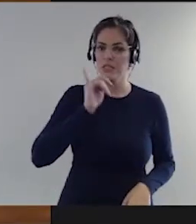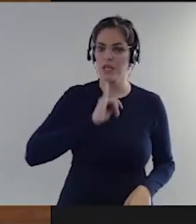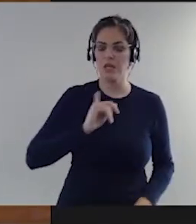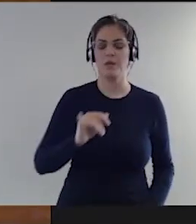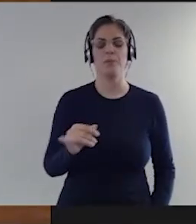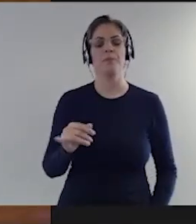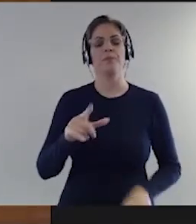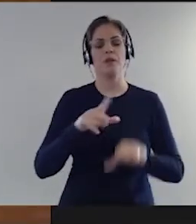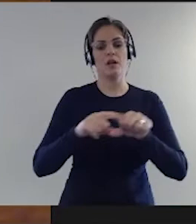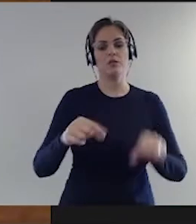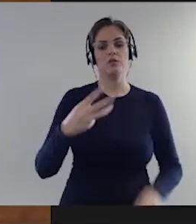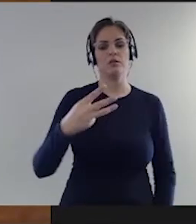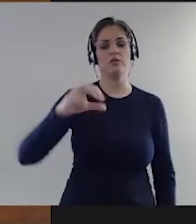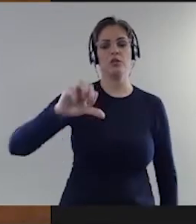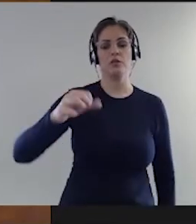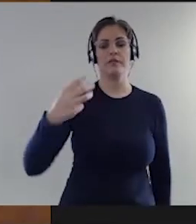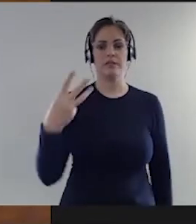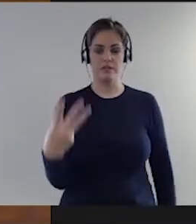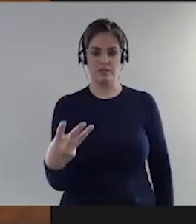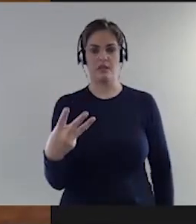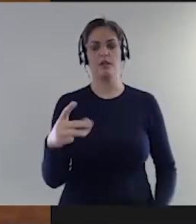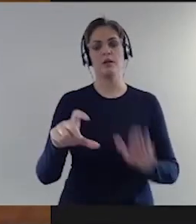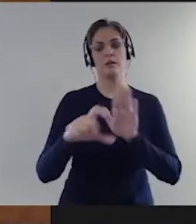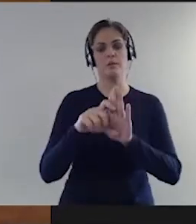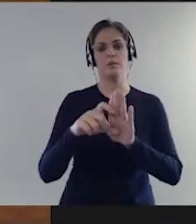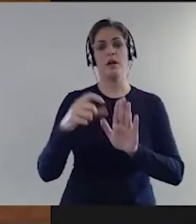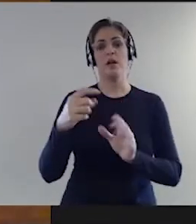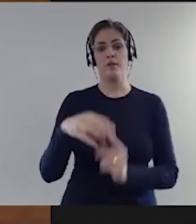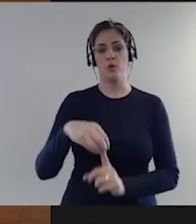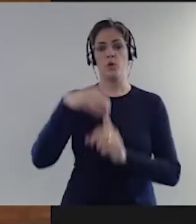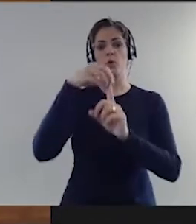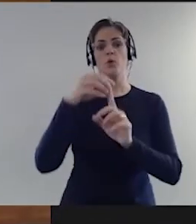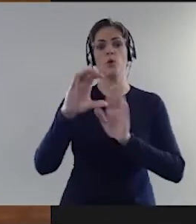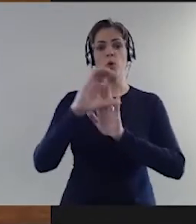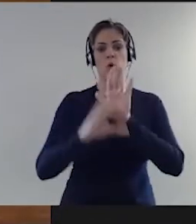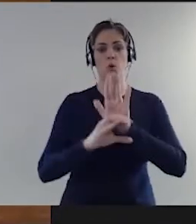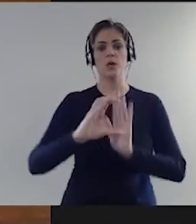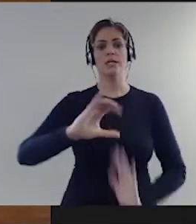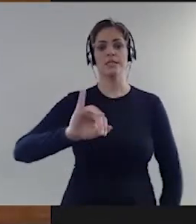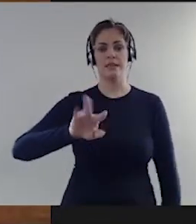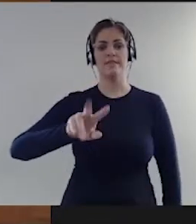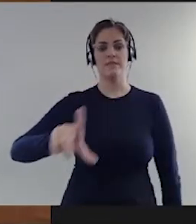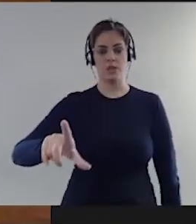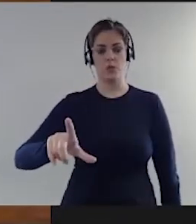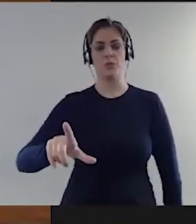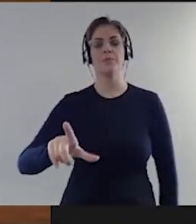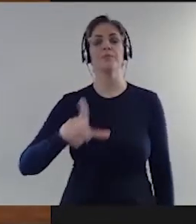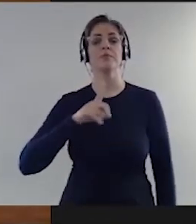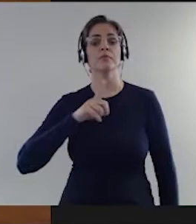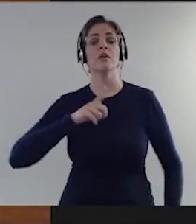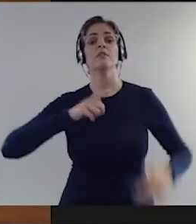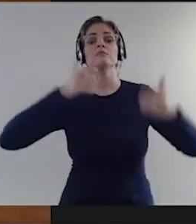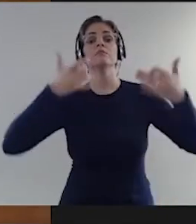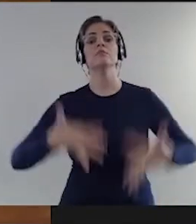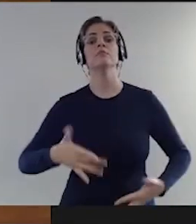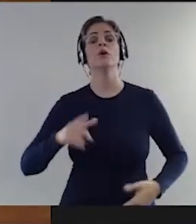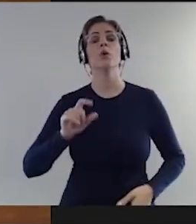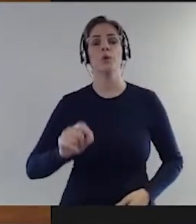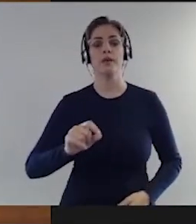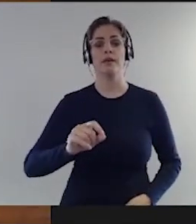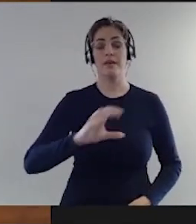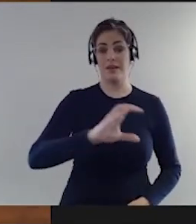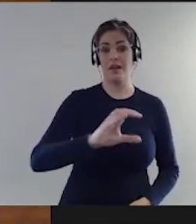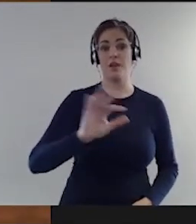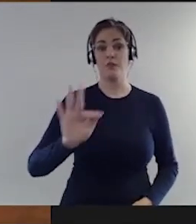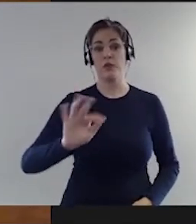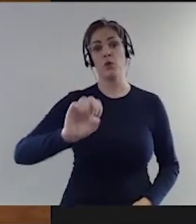no artigo 393, parágrafo único do Código Civil, enuncia-se que o caso fortuito ou